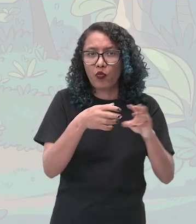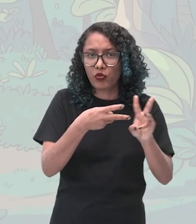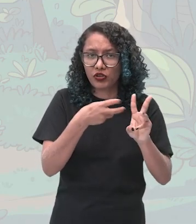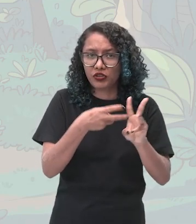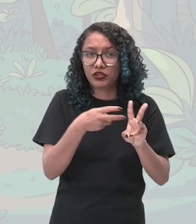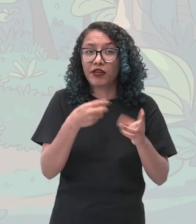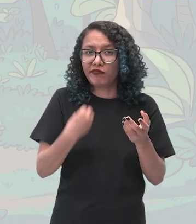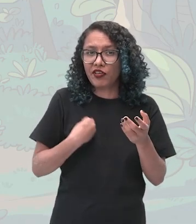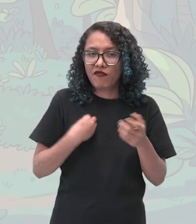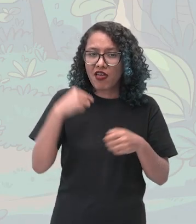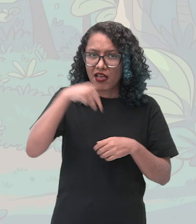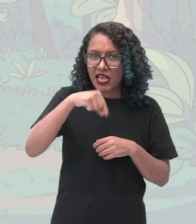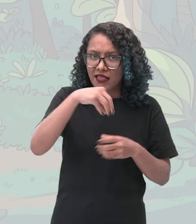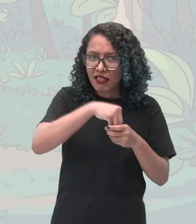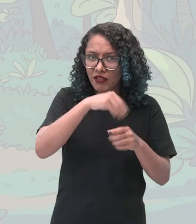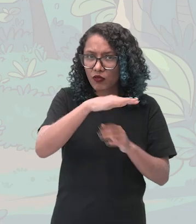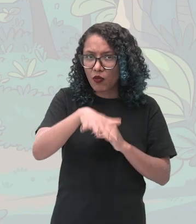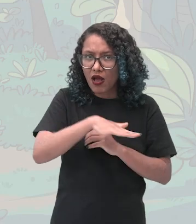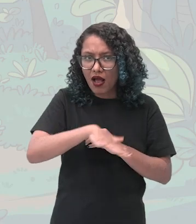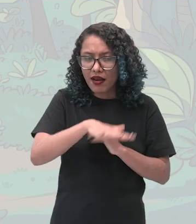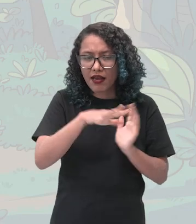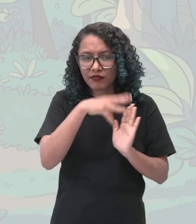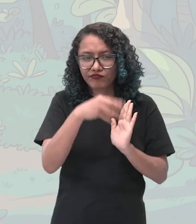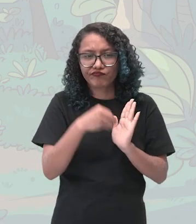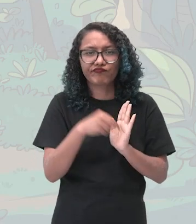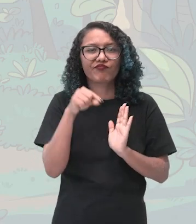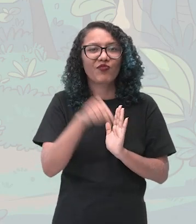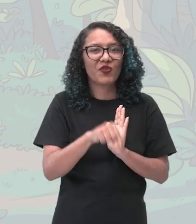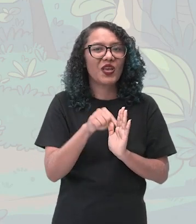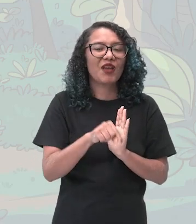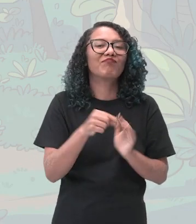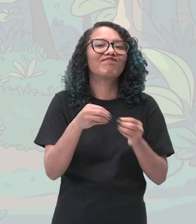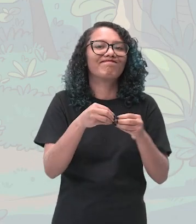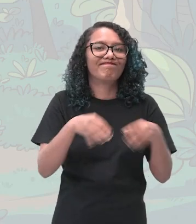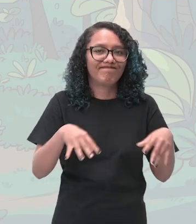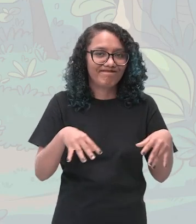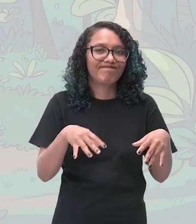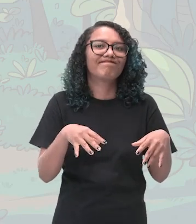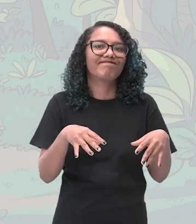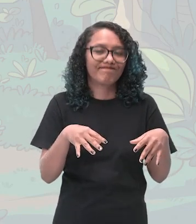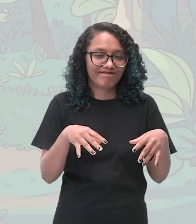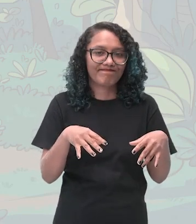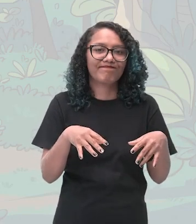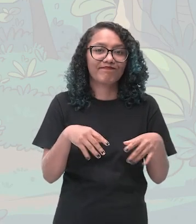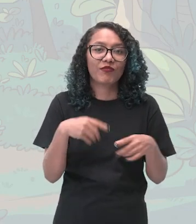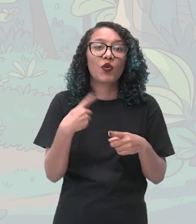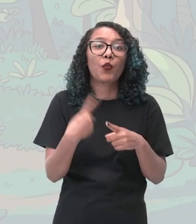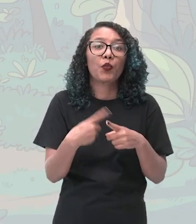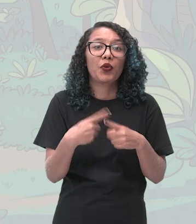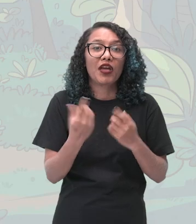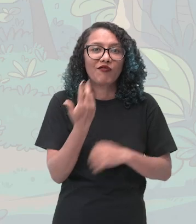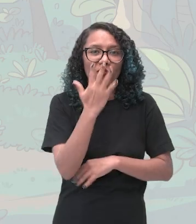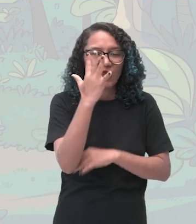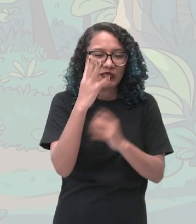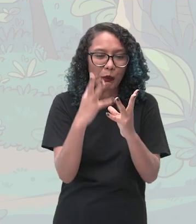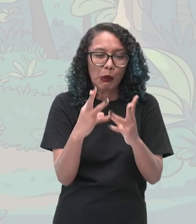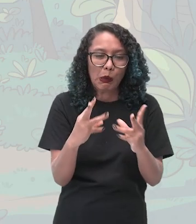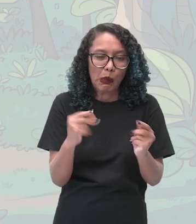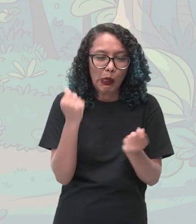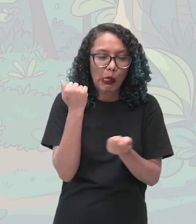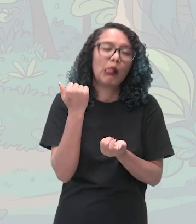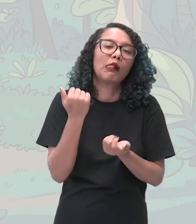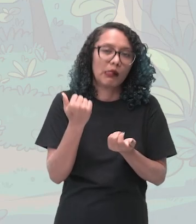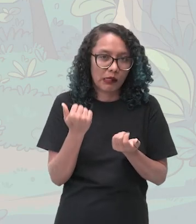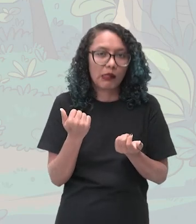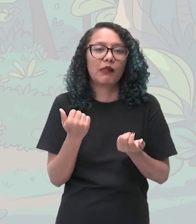eles estão diretamente ameaçados. A destruição da floresta amazônica